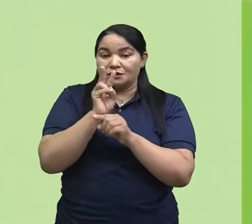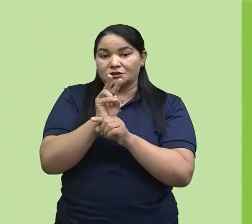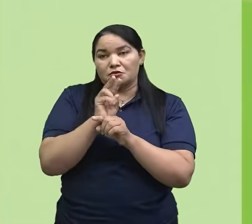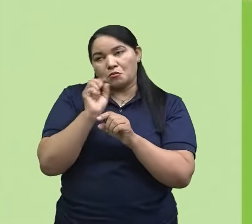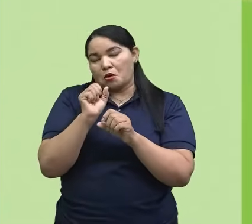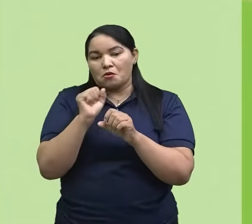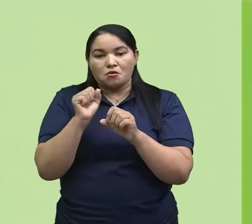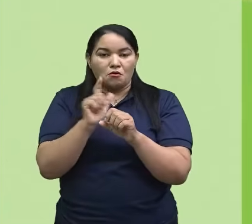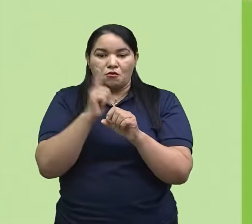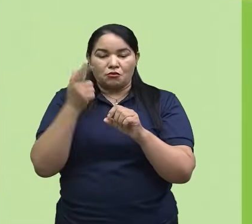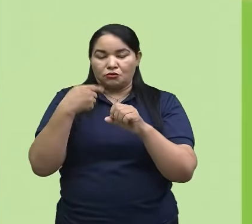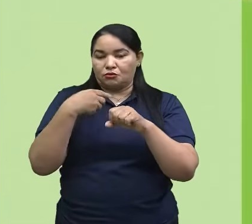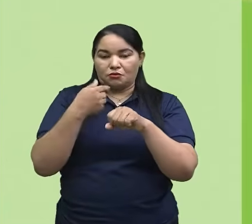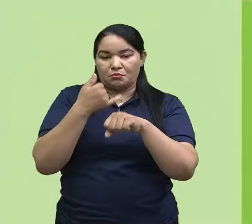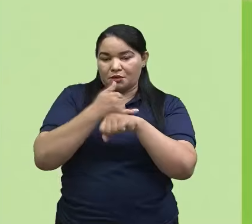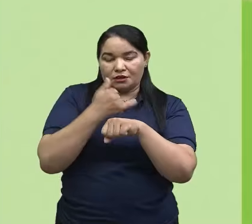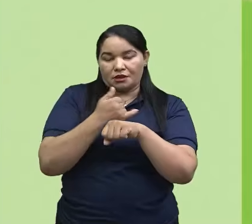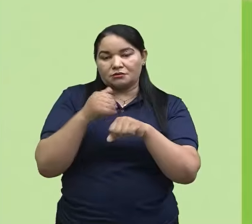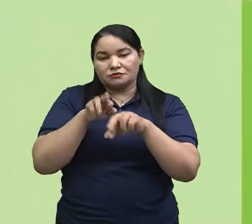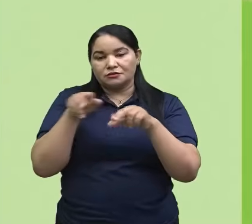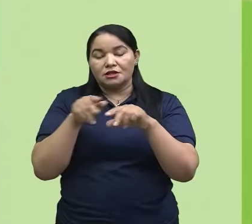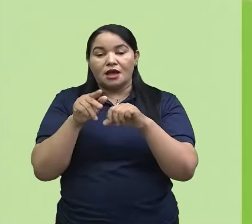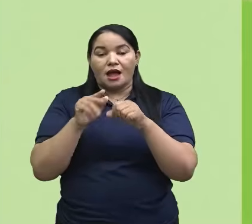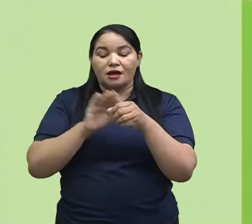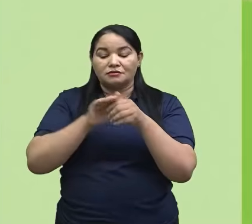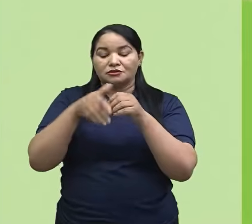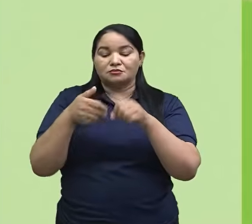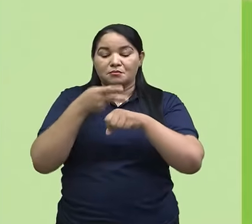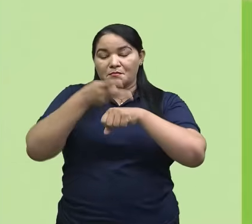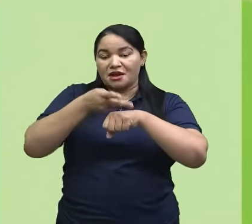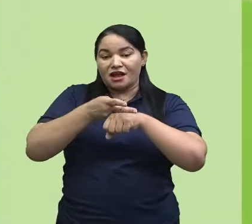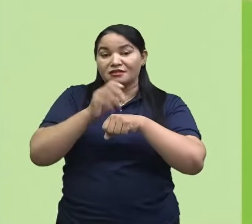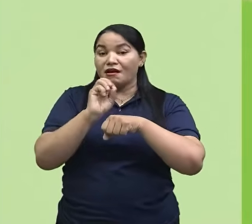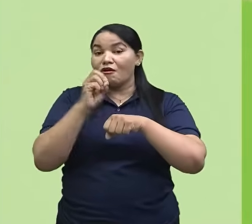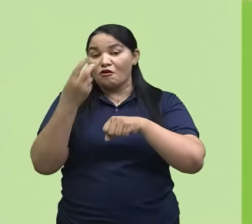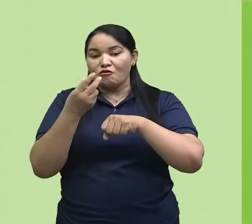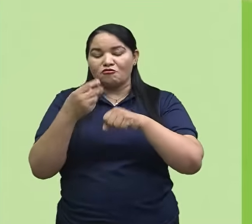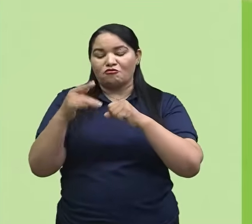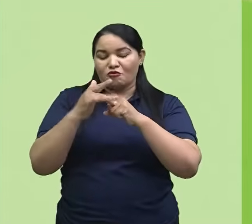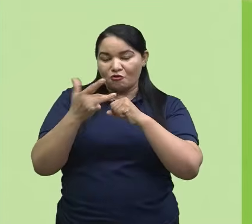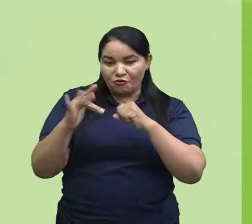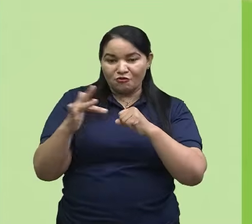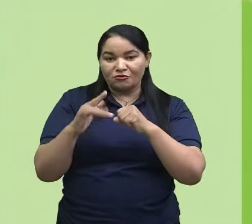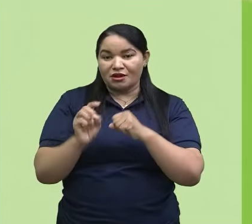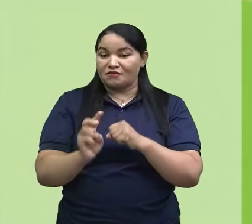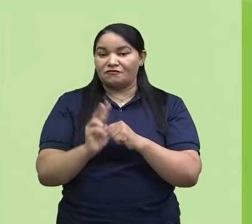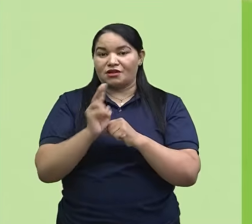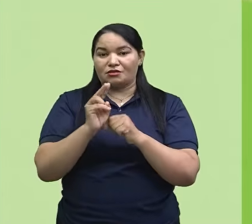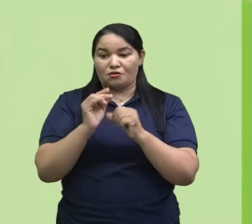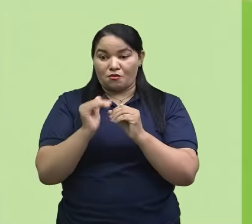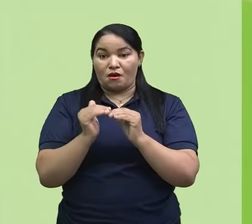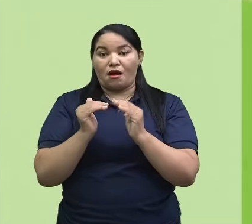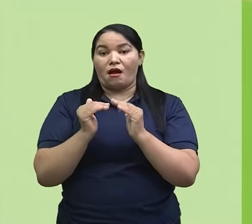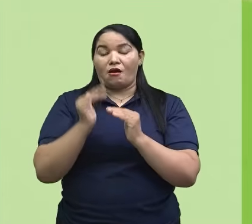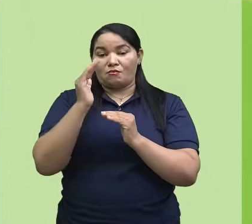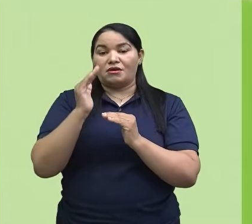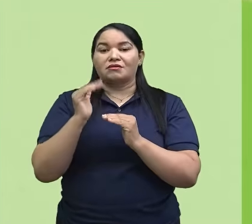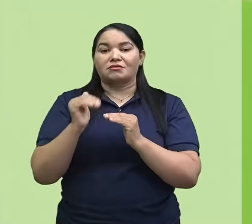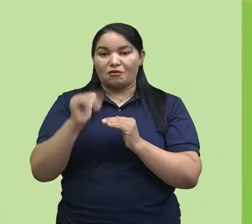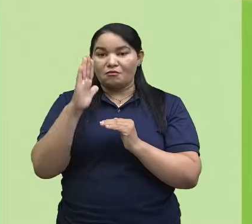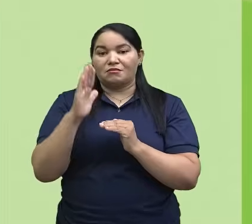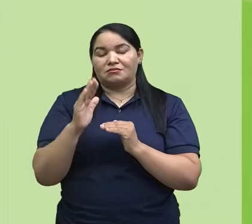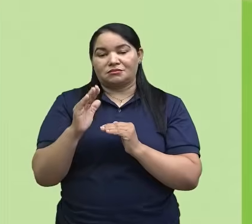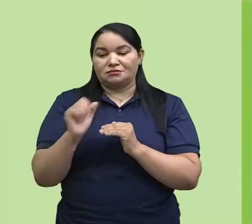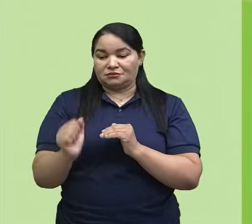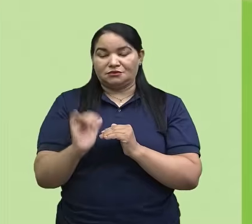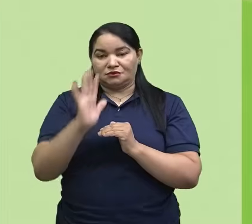metal, faz o revestimento de prata ou de ouro, e aí ela tem um valor maior no mercado, né, porque por conta dessa folha,